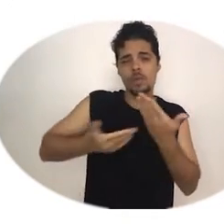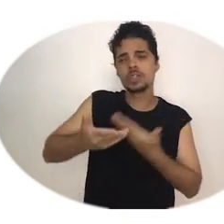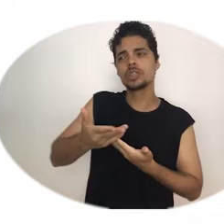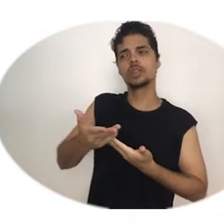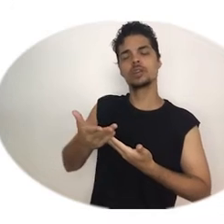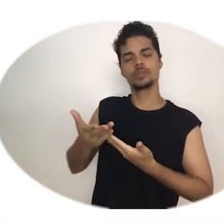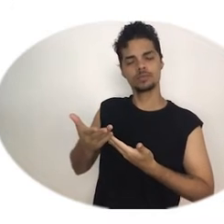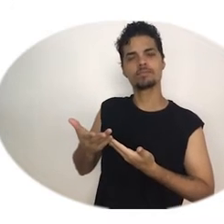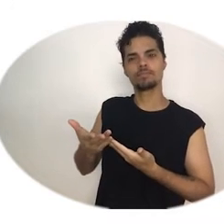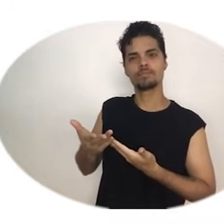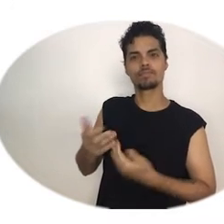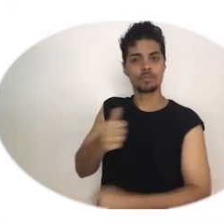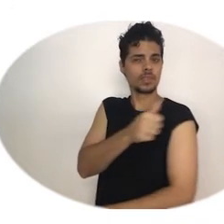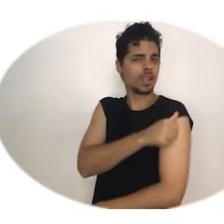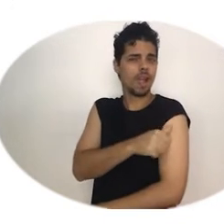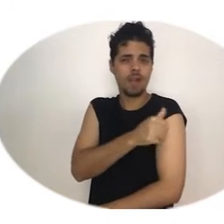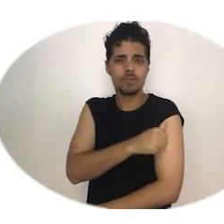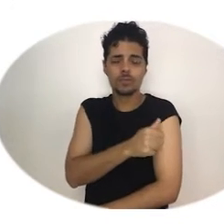alunas e alunos